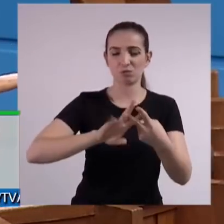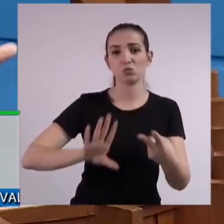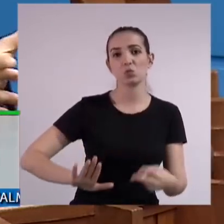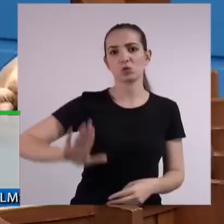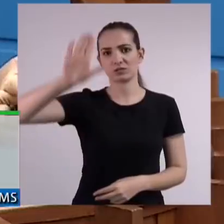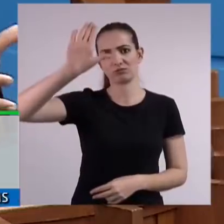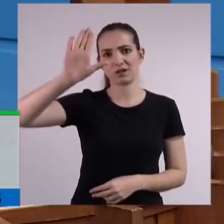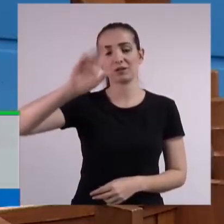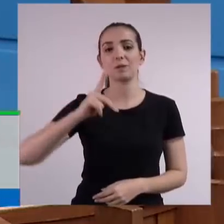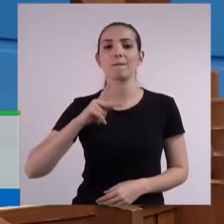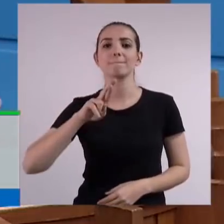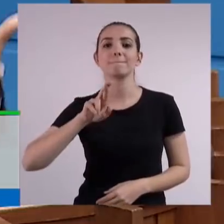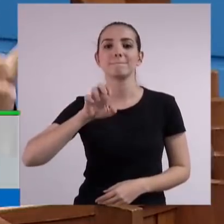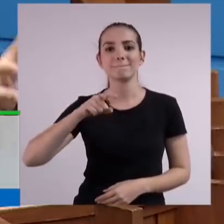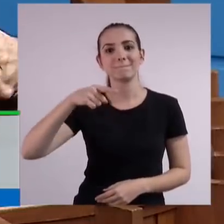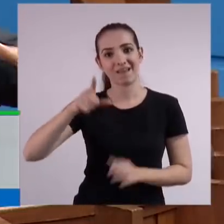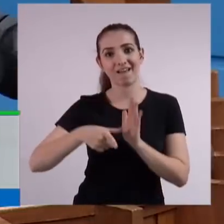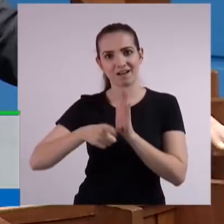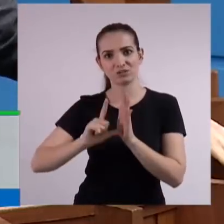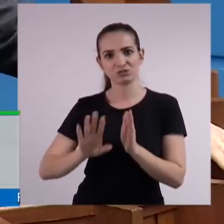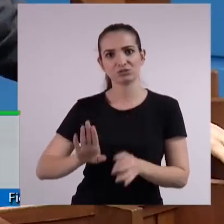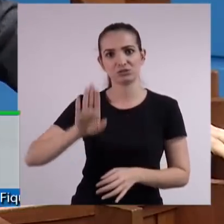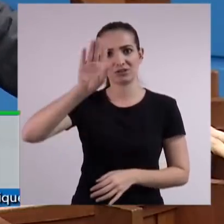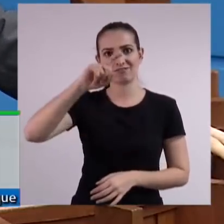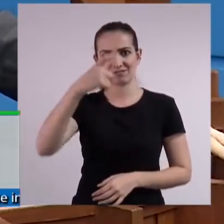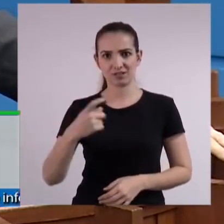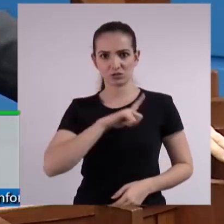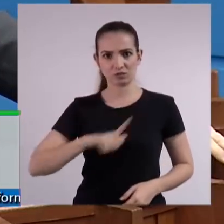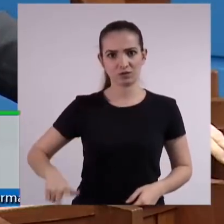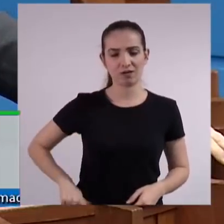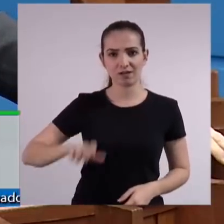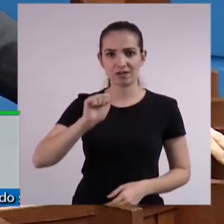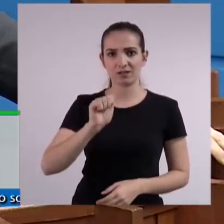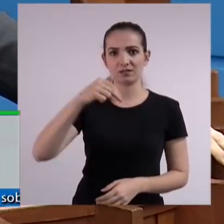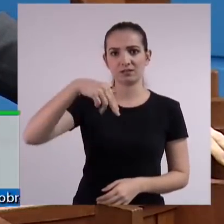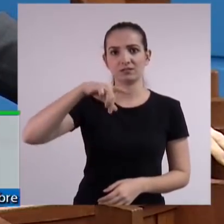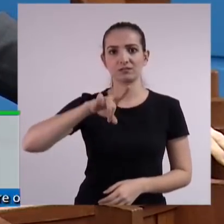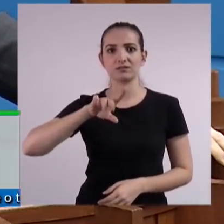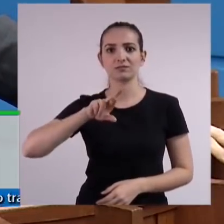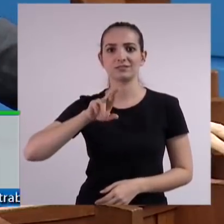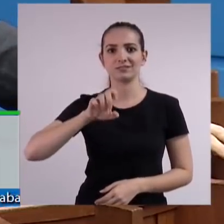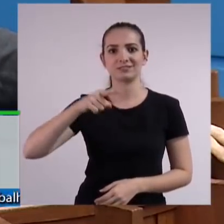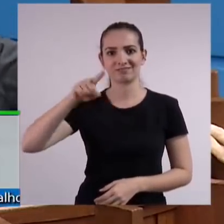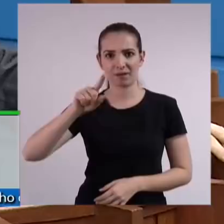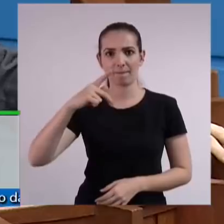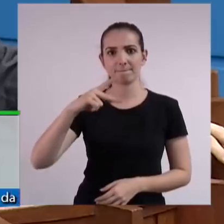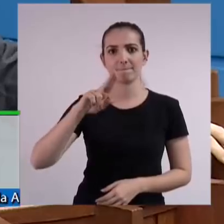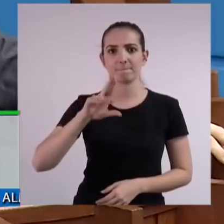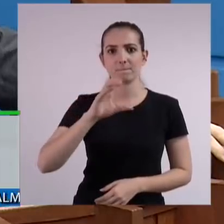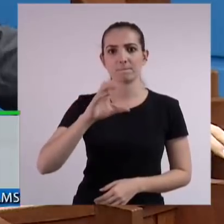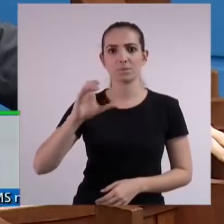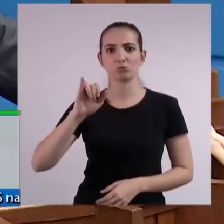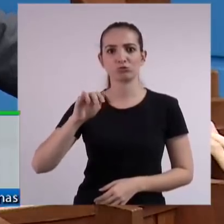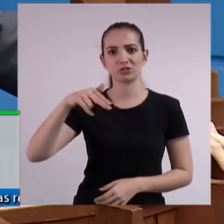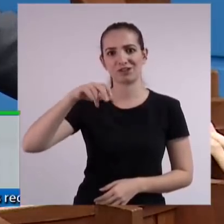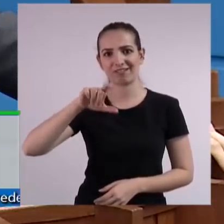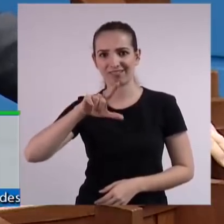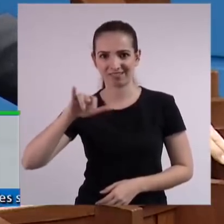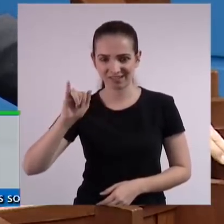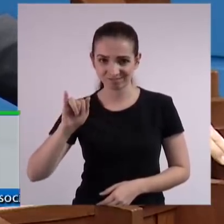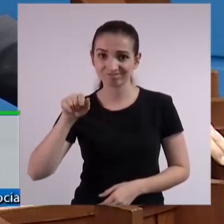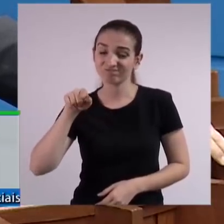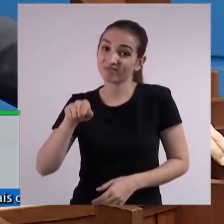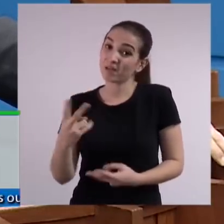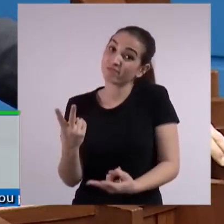candidato, pré-candidato e ex-governador André Putinelli. Tínhamos, sim, a expectativa, num